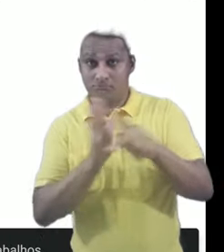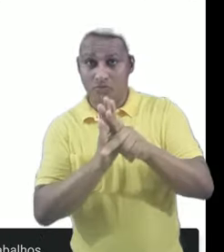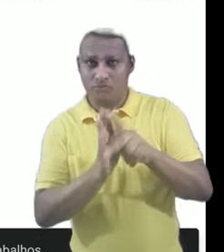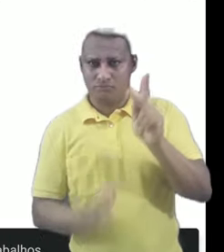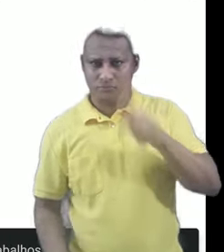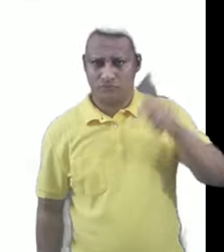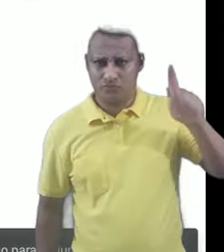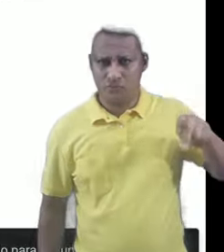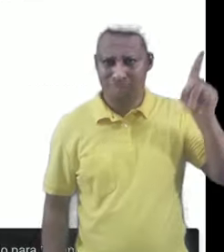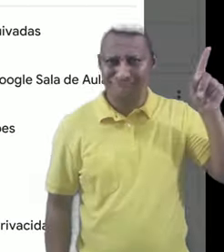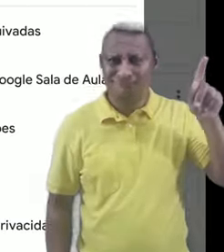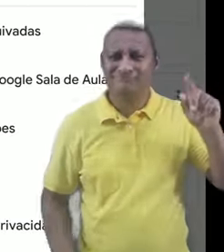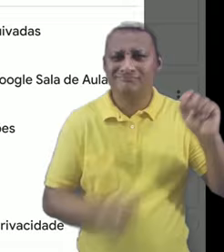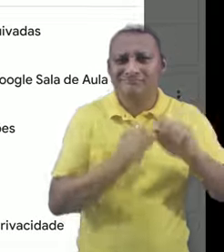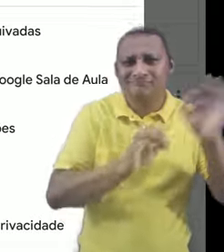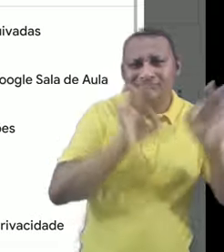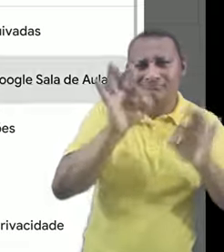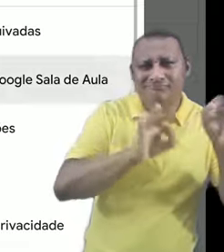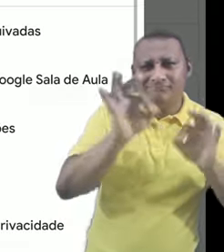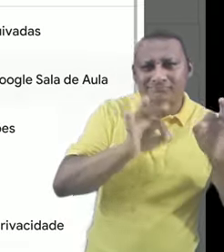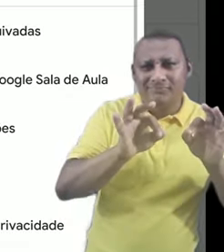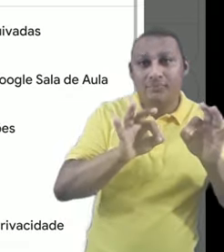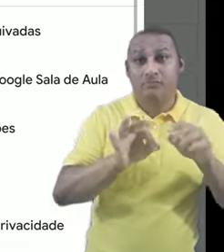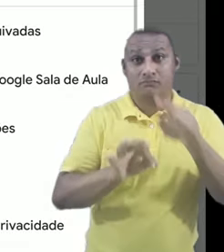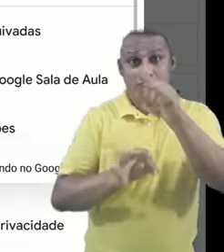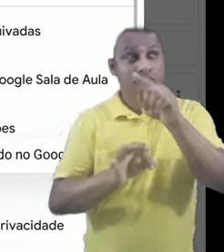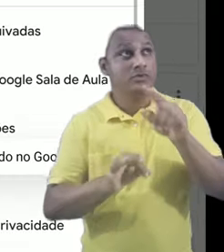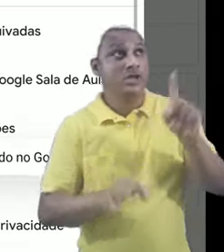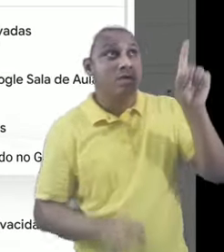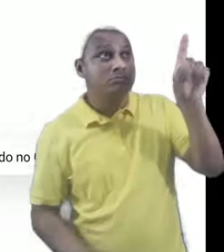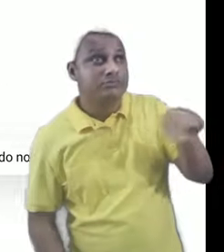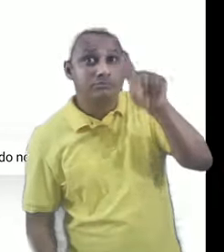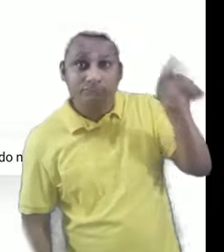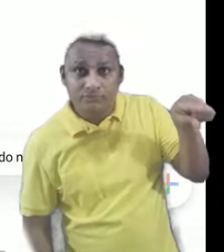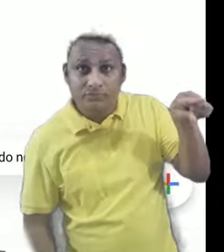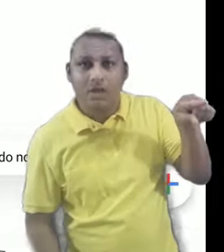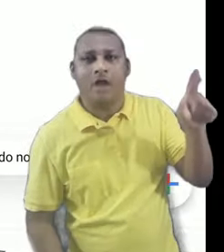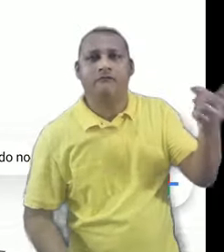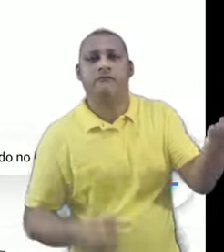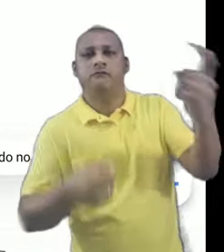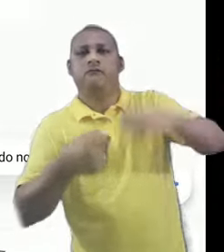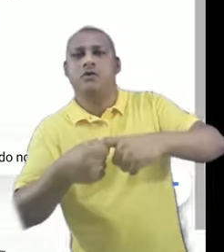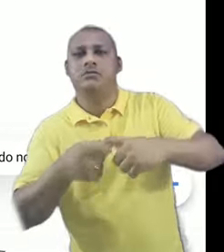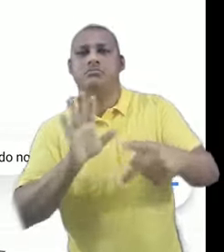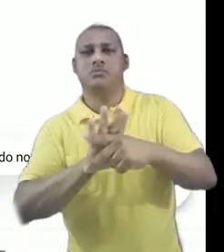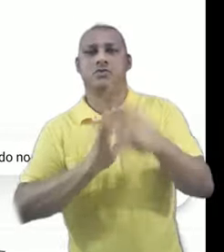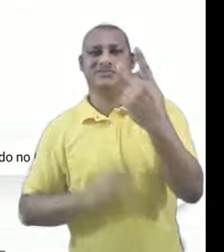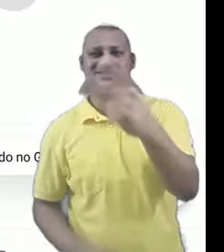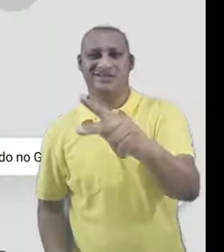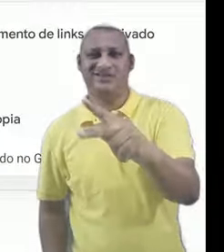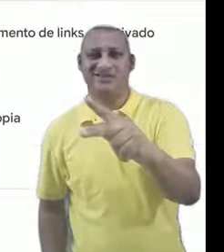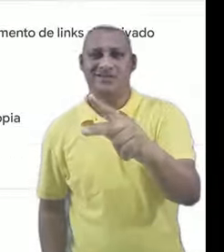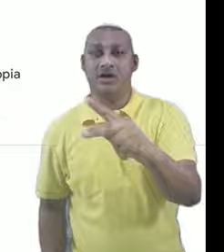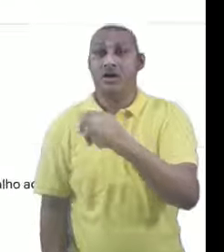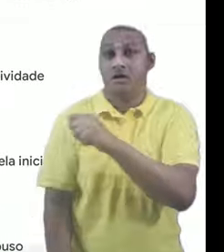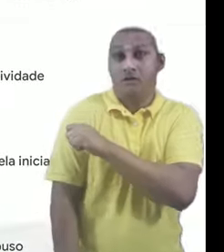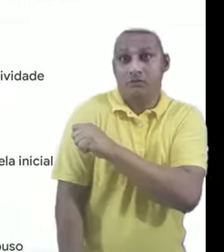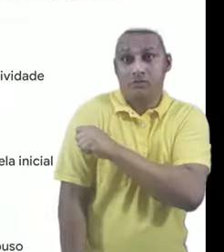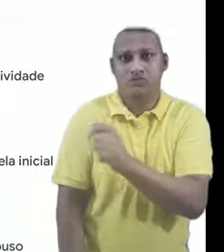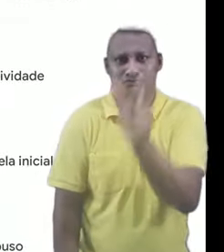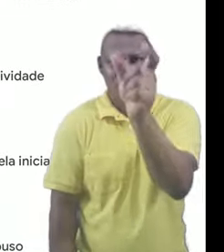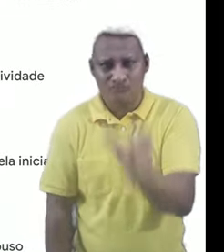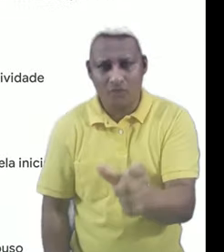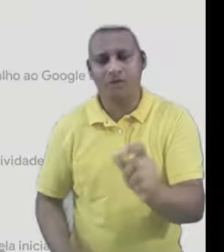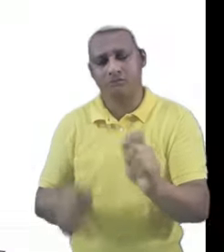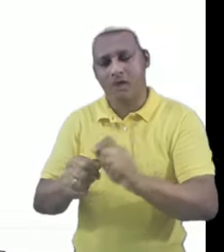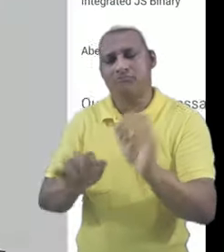atividade foi devolvida e, retornando ao Drive do aluno, depois de atualizar a página, você pode ver que o aluno voltou ao seu proprietário.